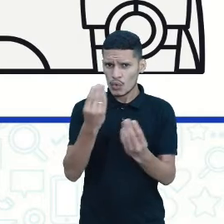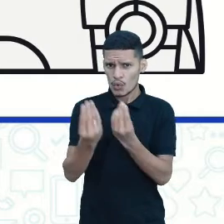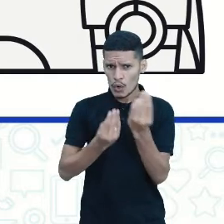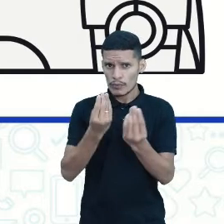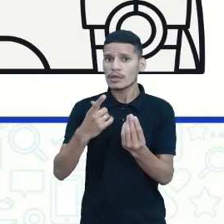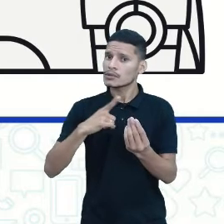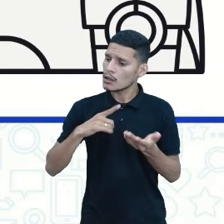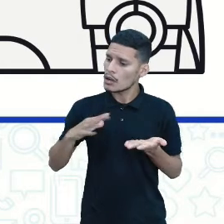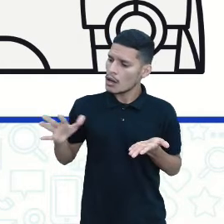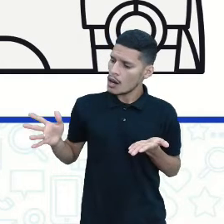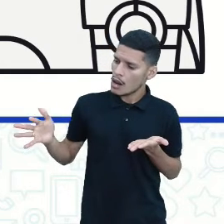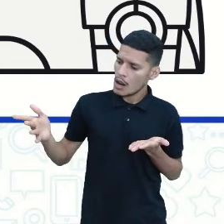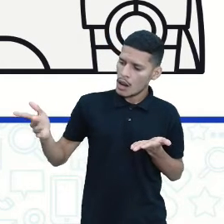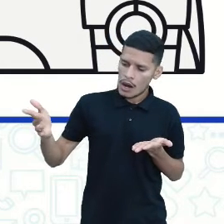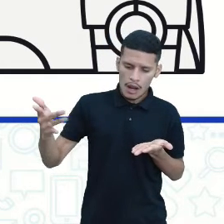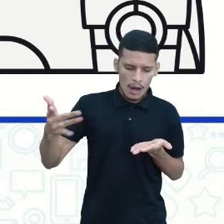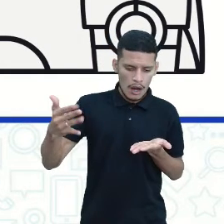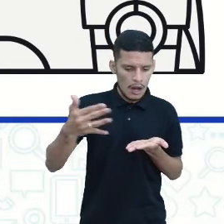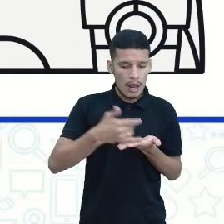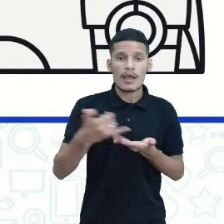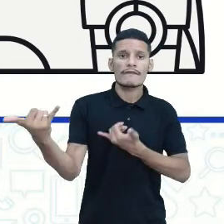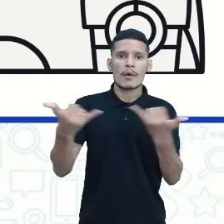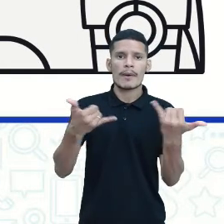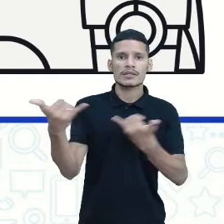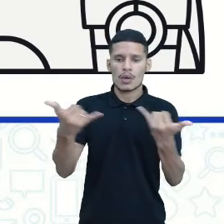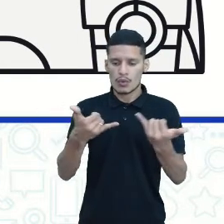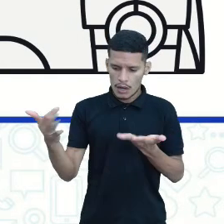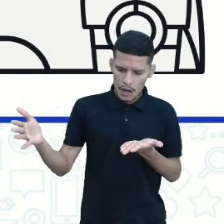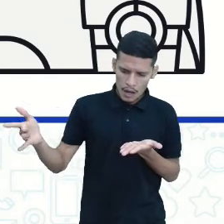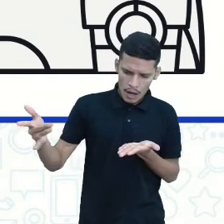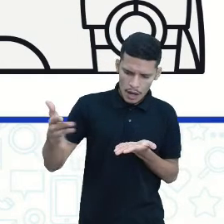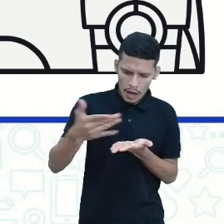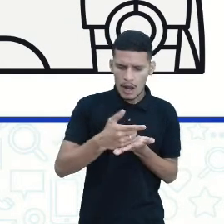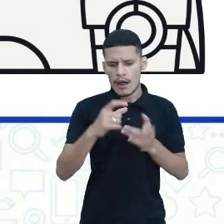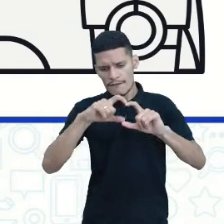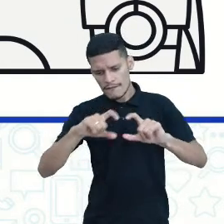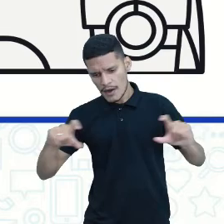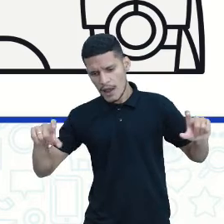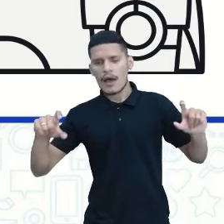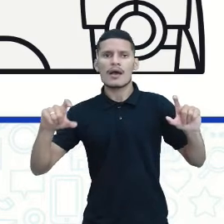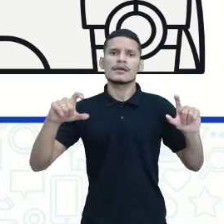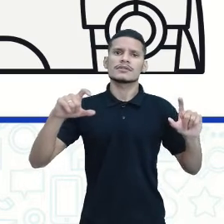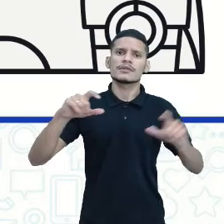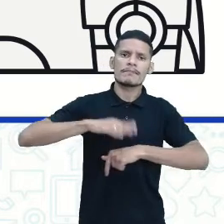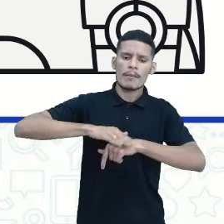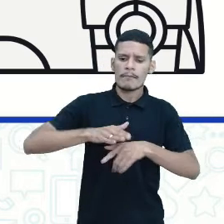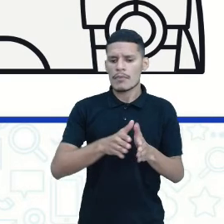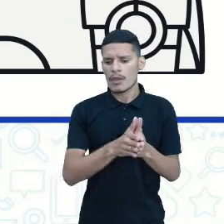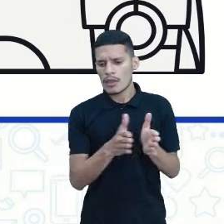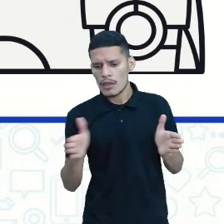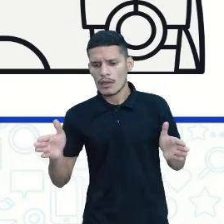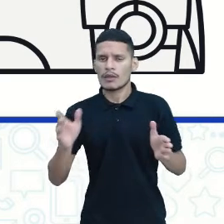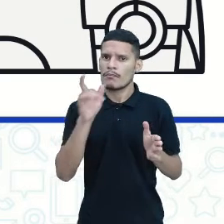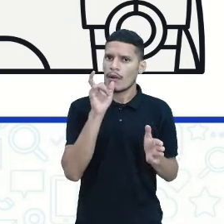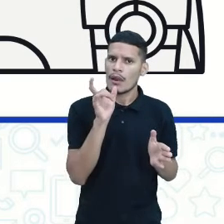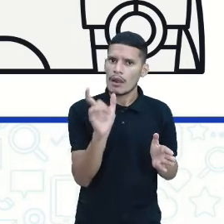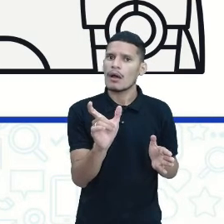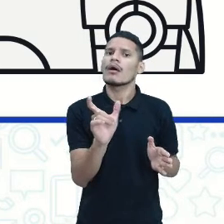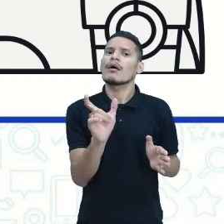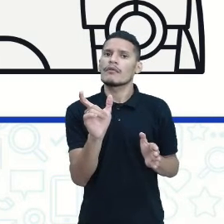um banco de dados gigante com diversas frases, períodos, palavras.